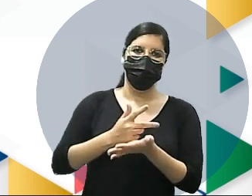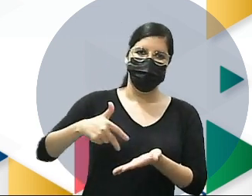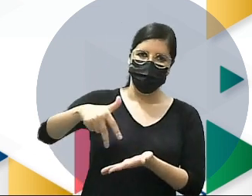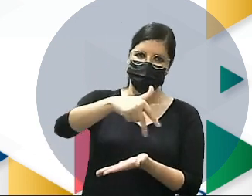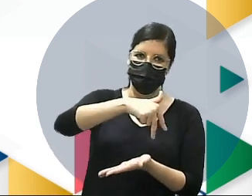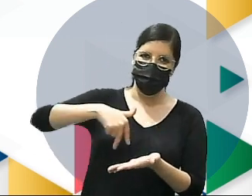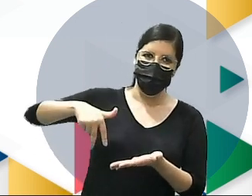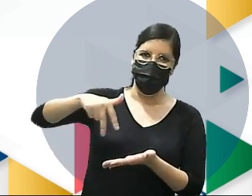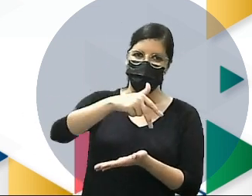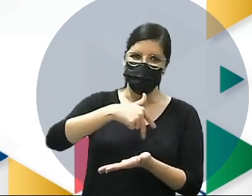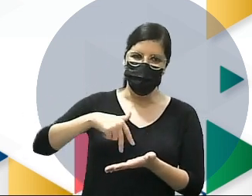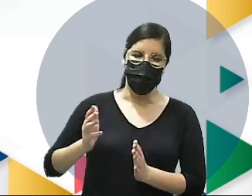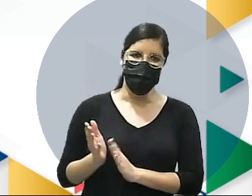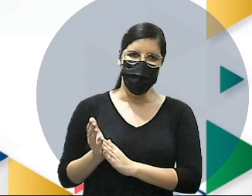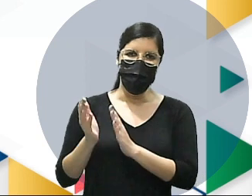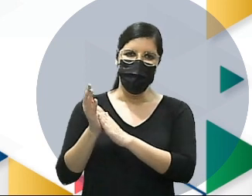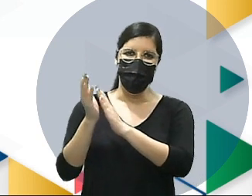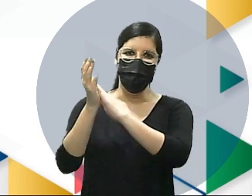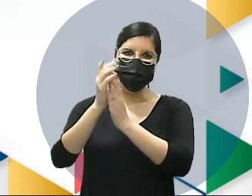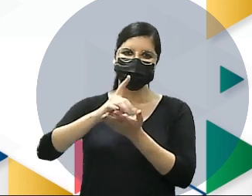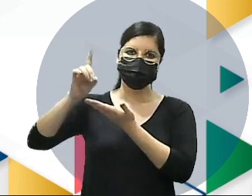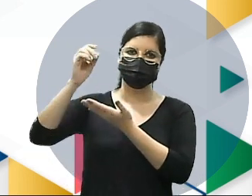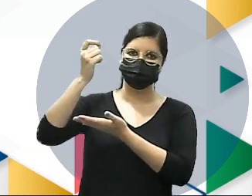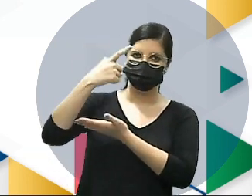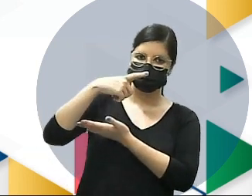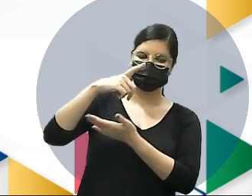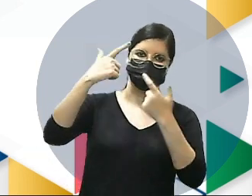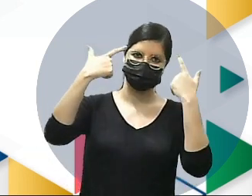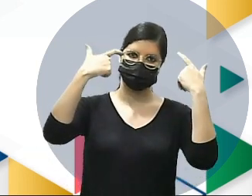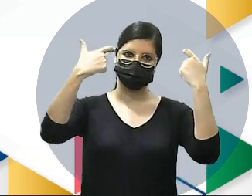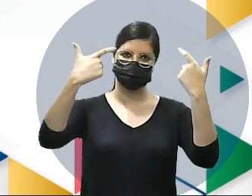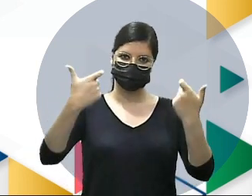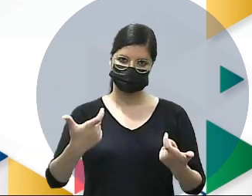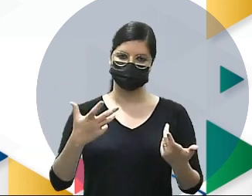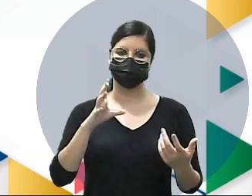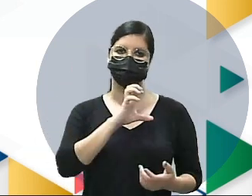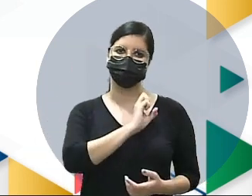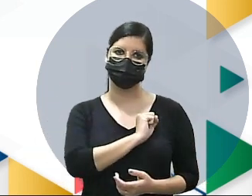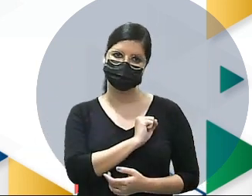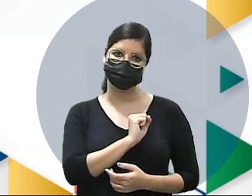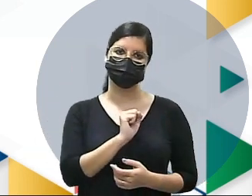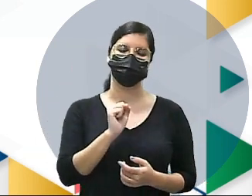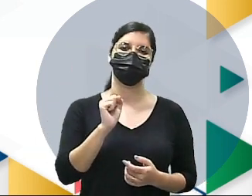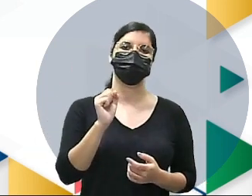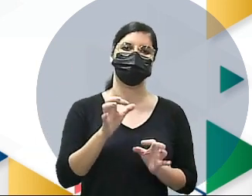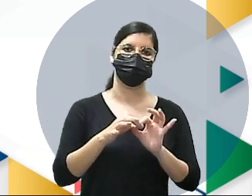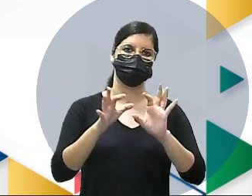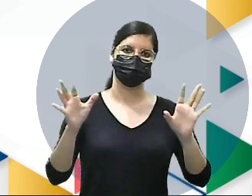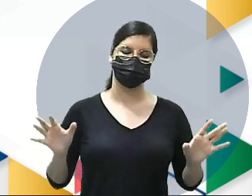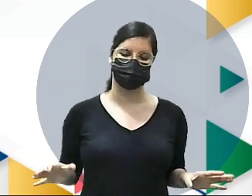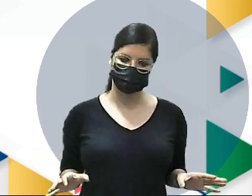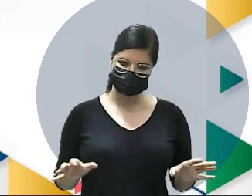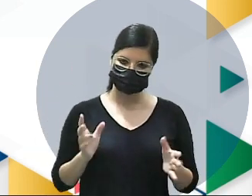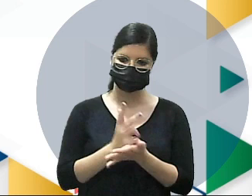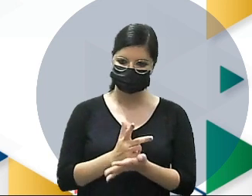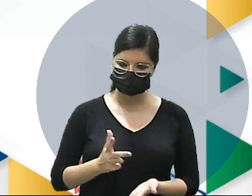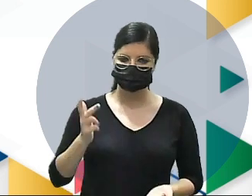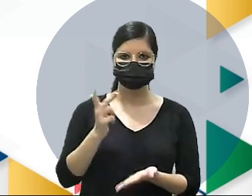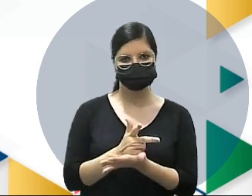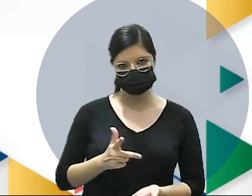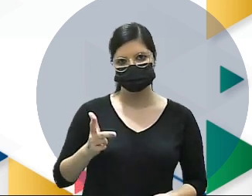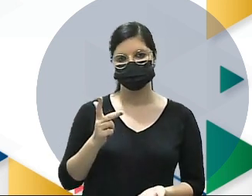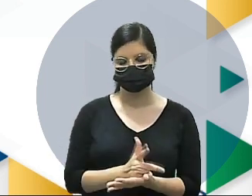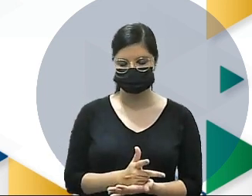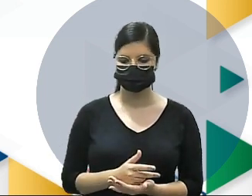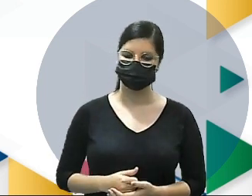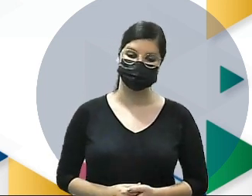dança como uma forma também e adoração ao Deus do sol Deus da Guerra ao Deus já deusa do amor a deusa da Liberdade Então sempre que uma dança